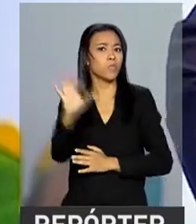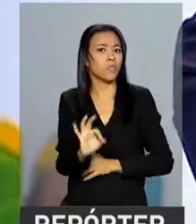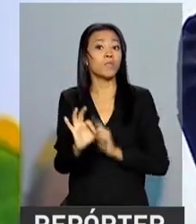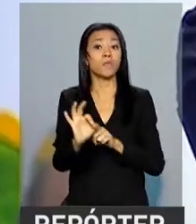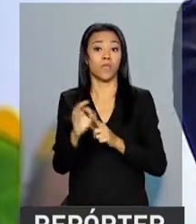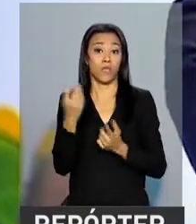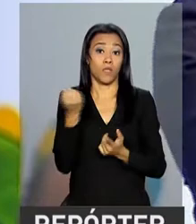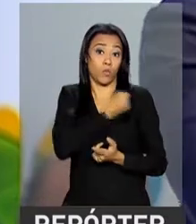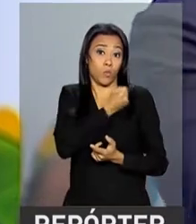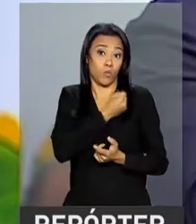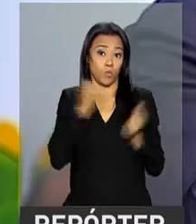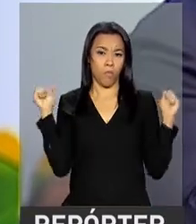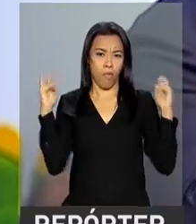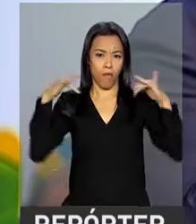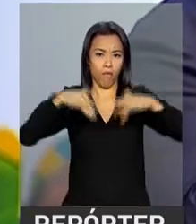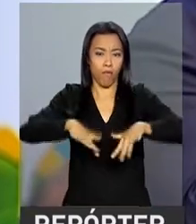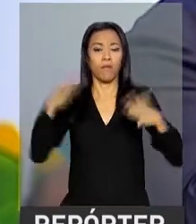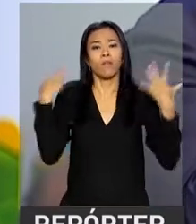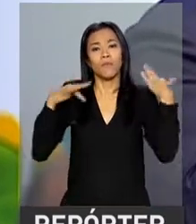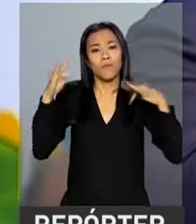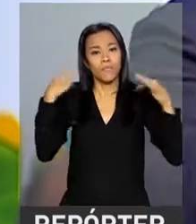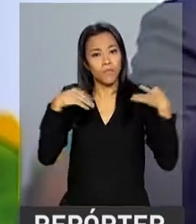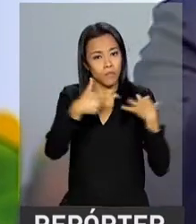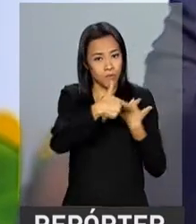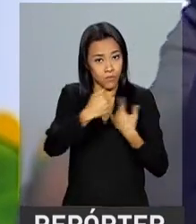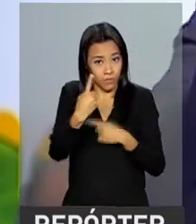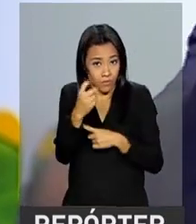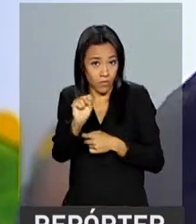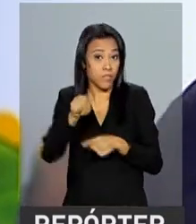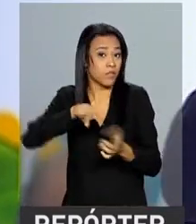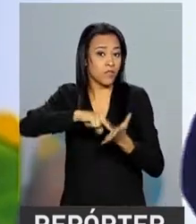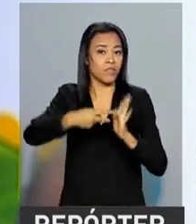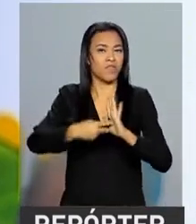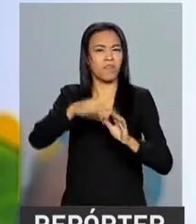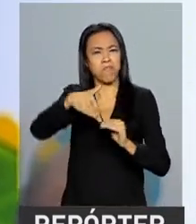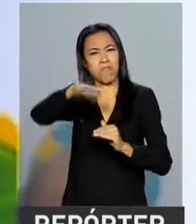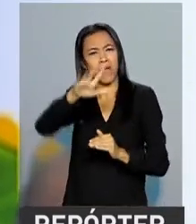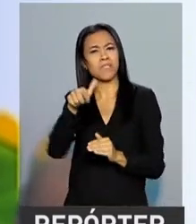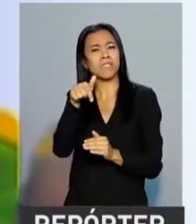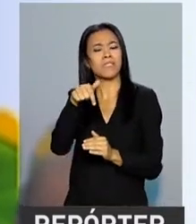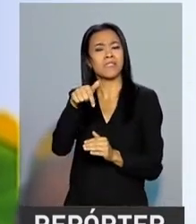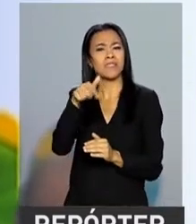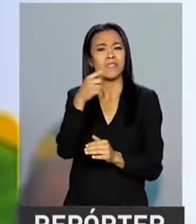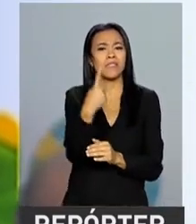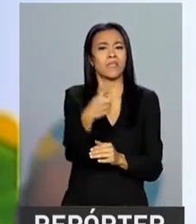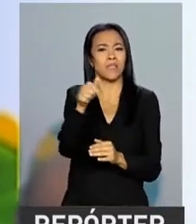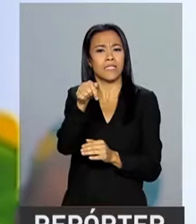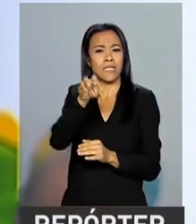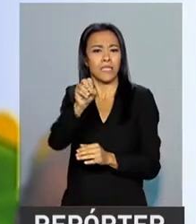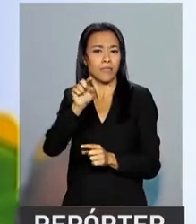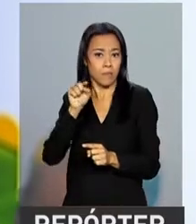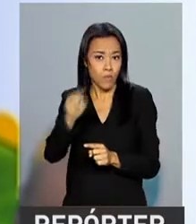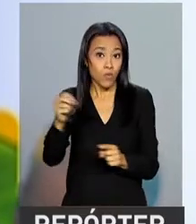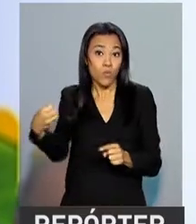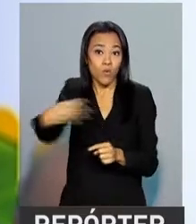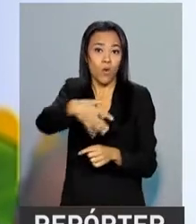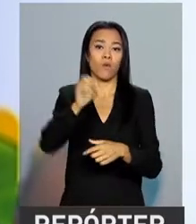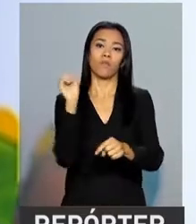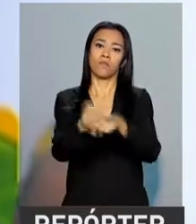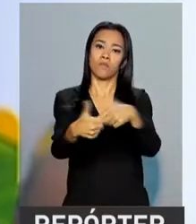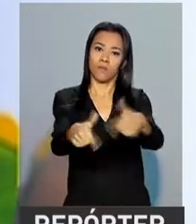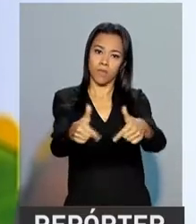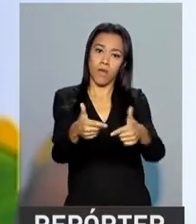turistas para 2018 isso vai representar mais de 170 mil novos empregos isso vai